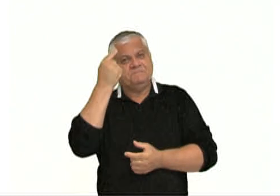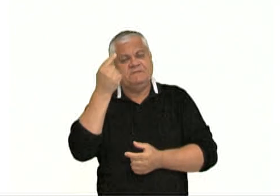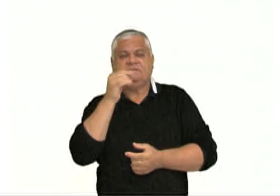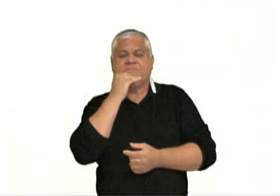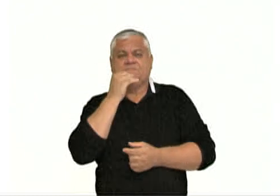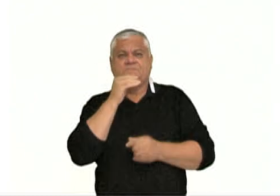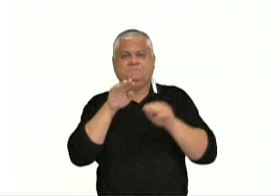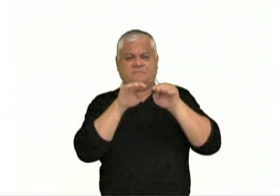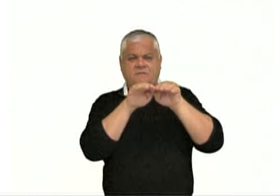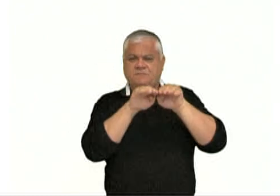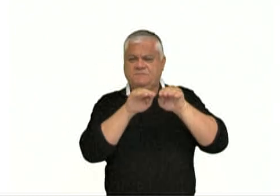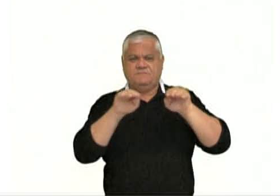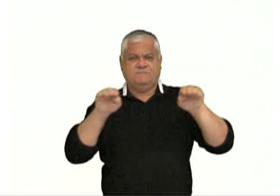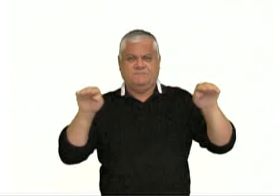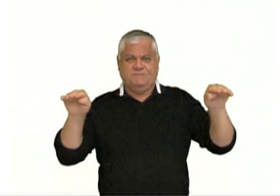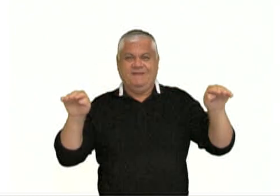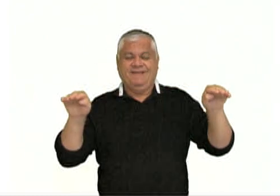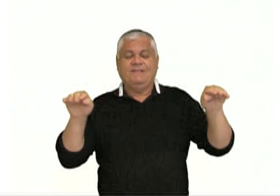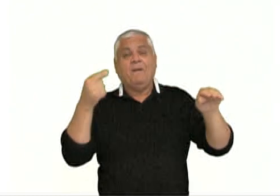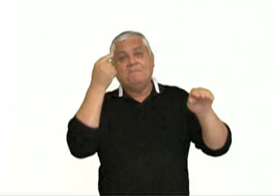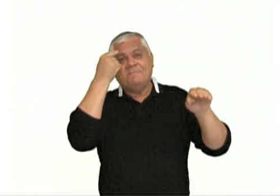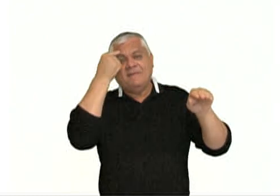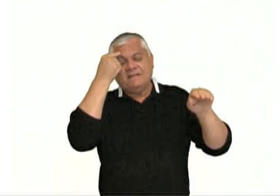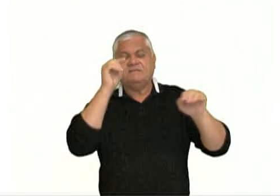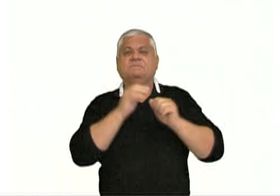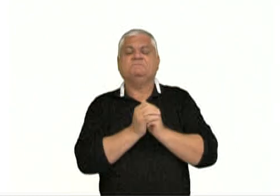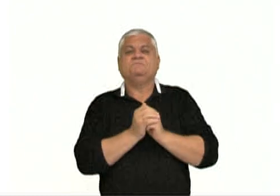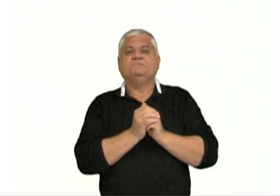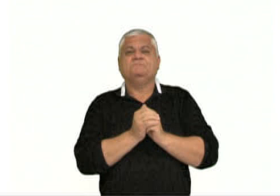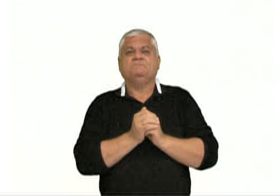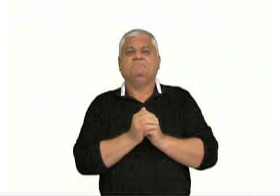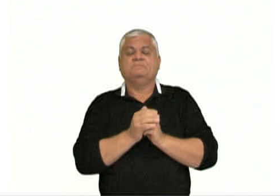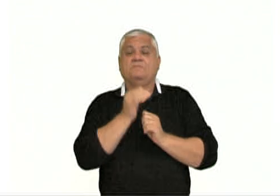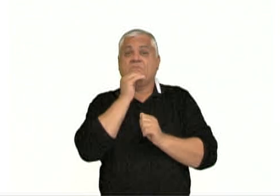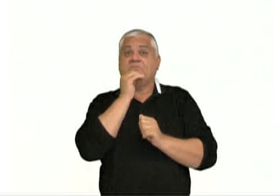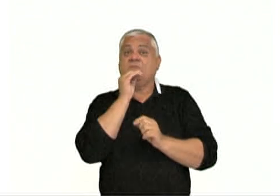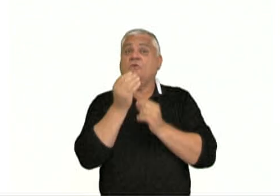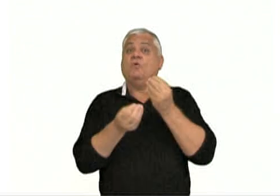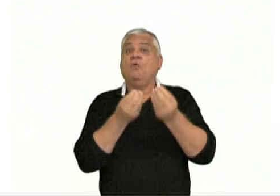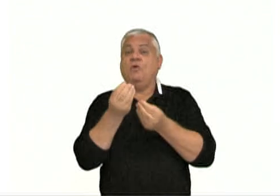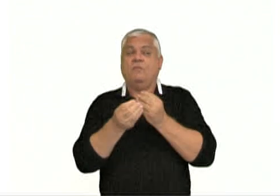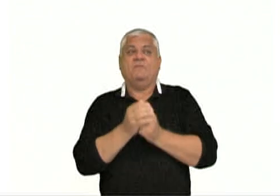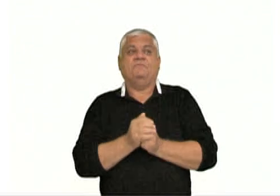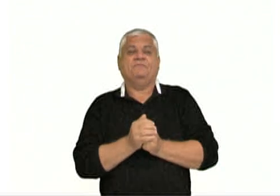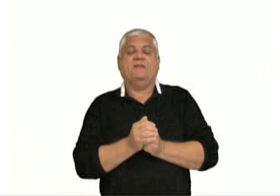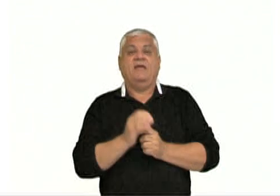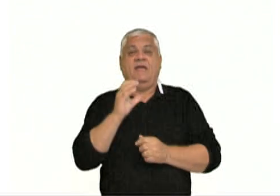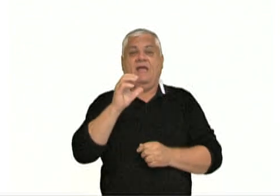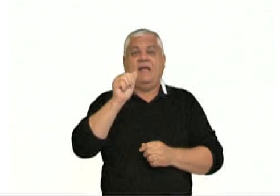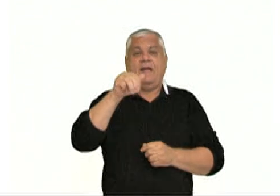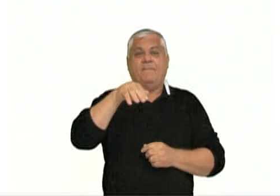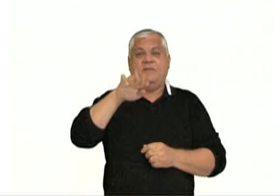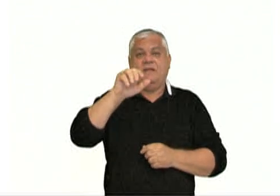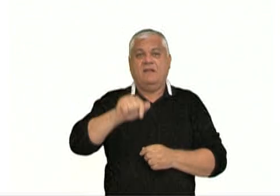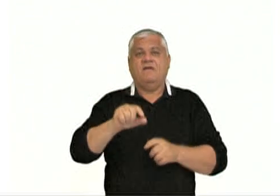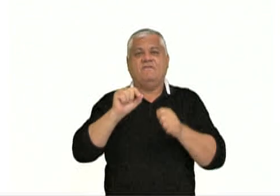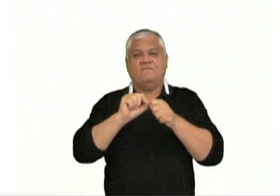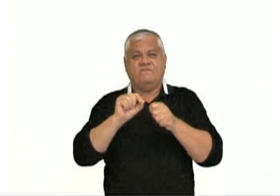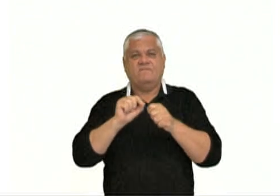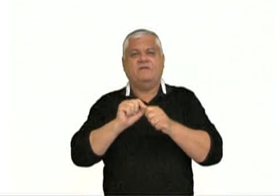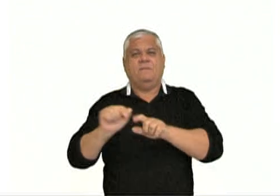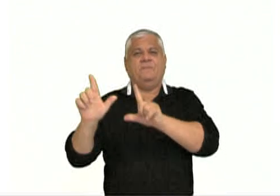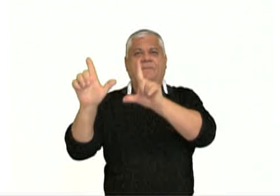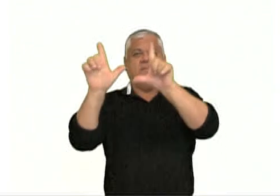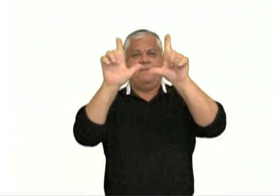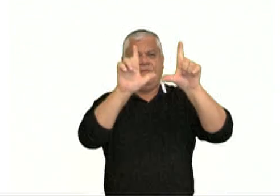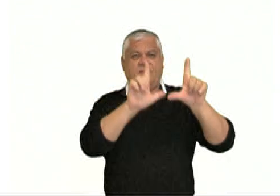uma reta numérica e vamos pensar nesta situação problema. Camila fez vários cartões contendo